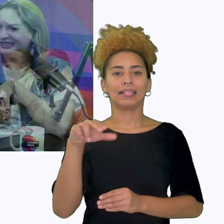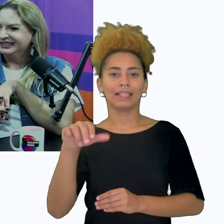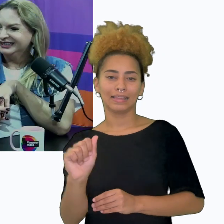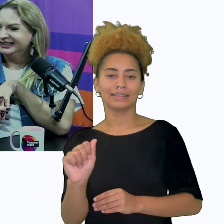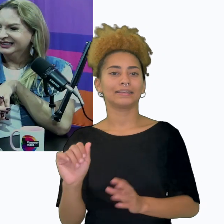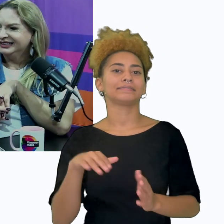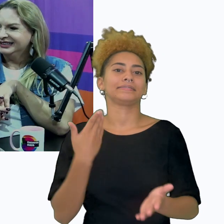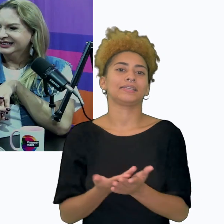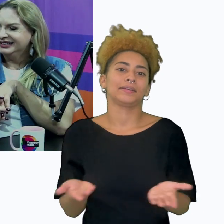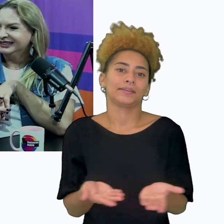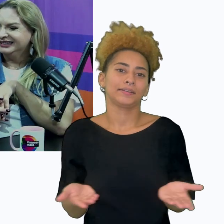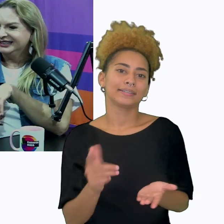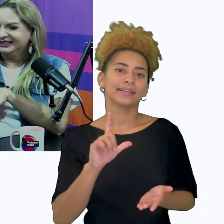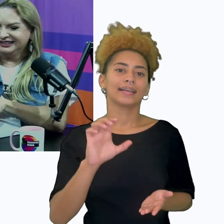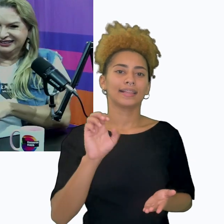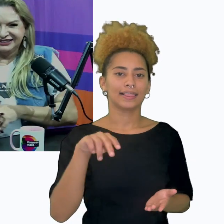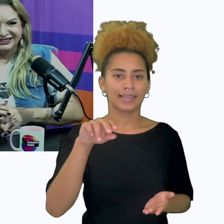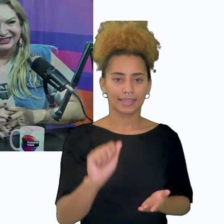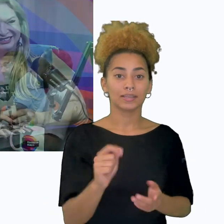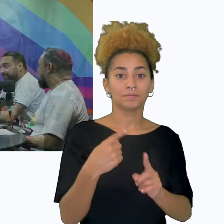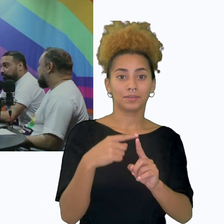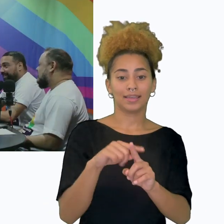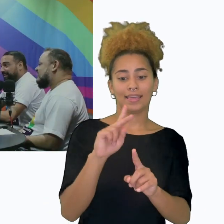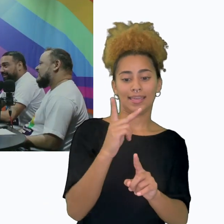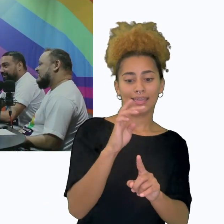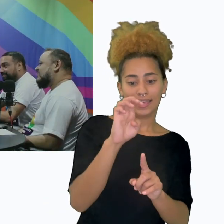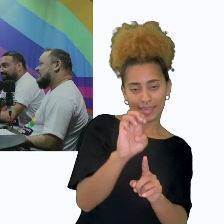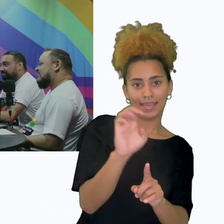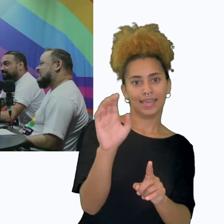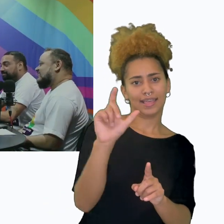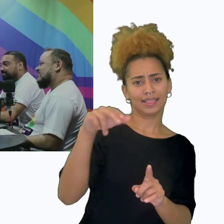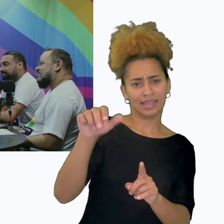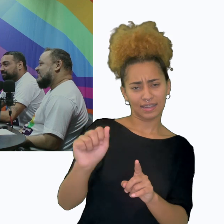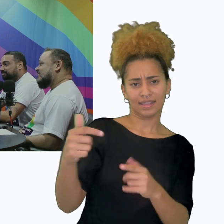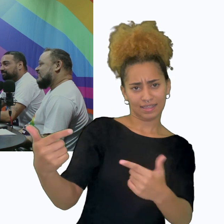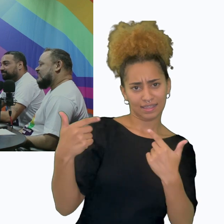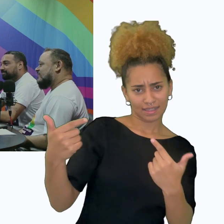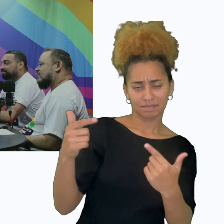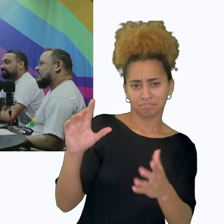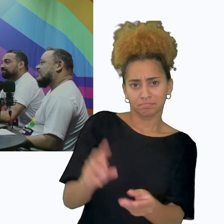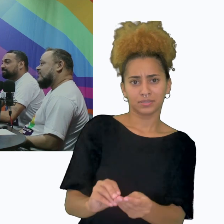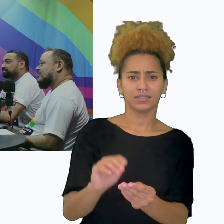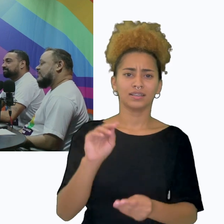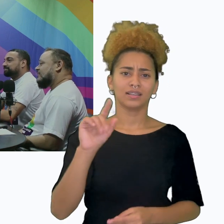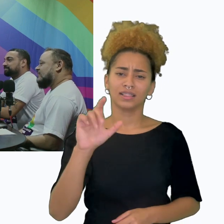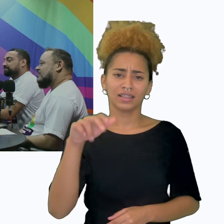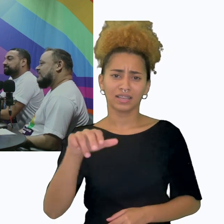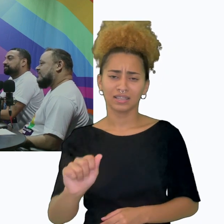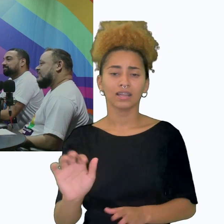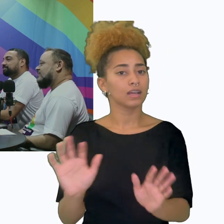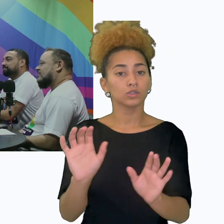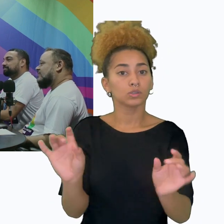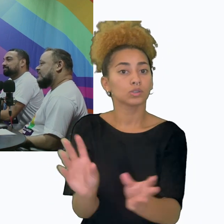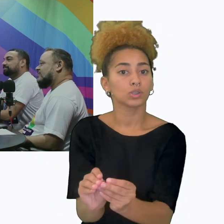Lena. Aí morreu com Lena. Ah, e daí que veio o Lena, então, do Helena. Do Helena, que ninguém. A Marta é Helena, ninguém chamava. Aí bota Helena, Helena de